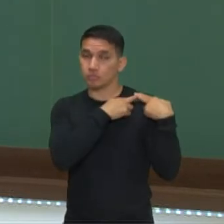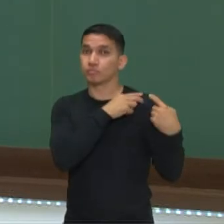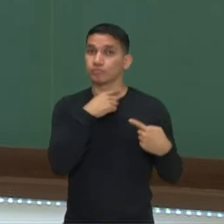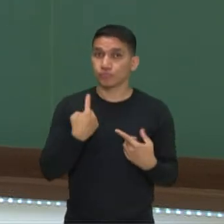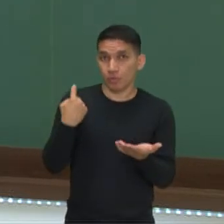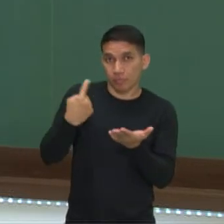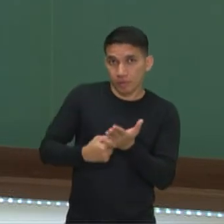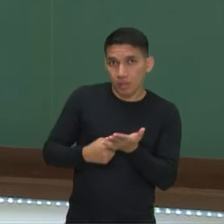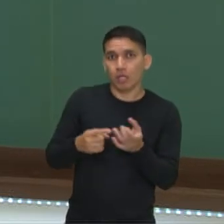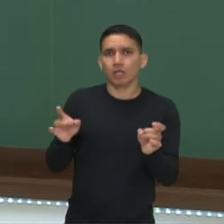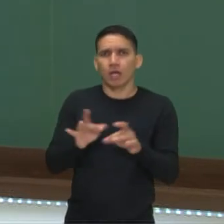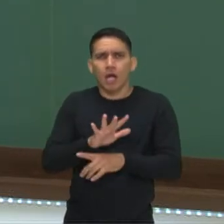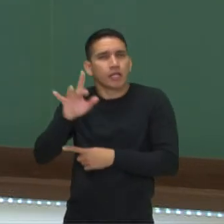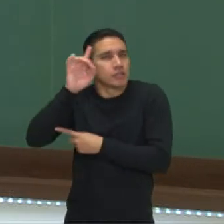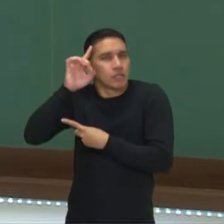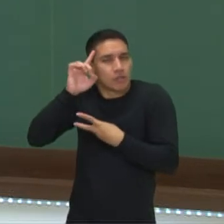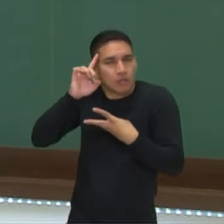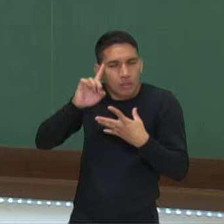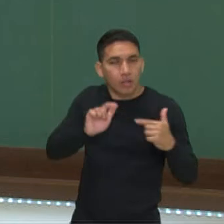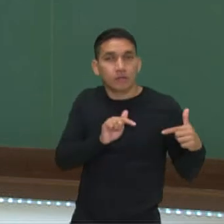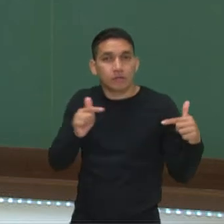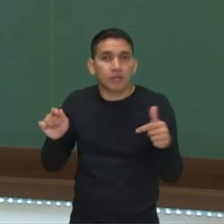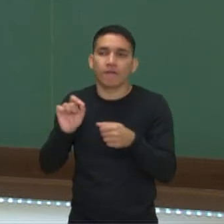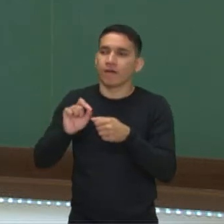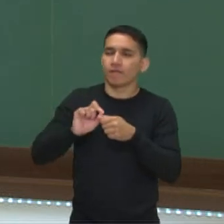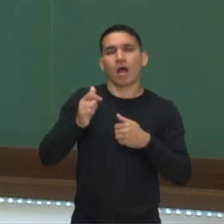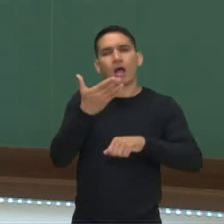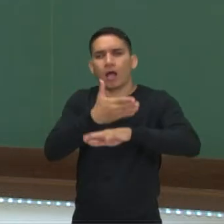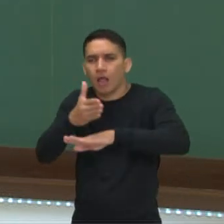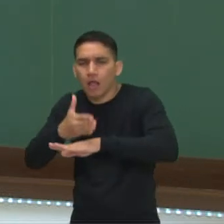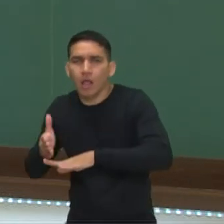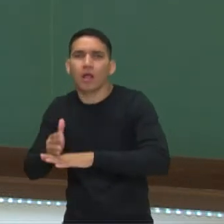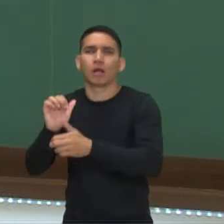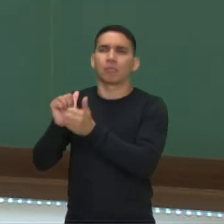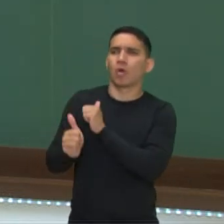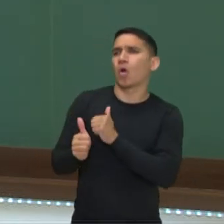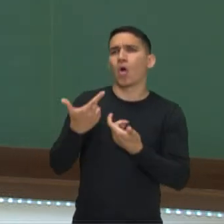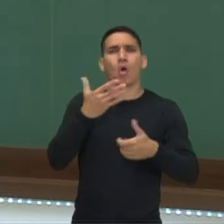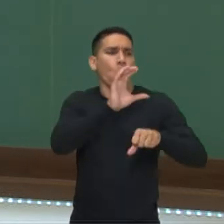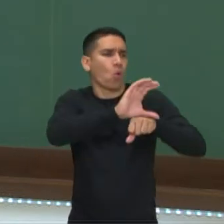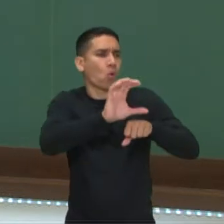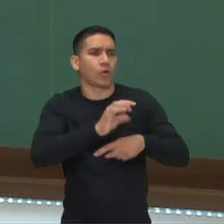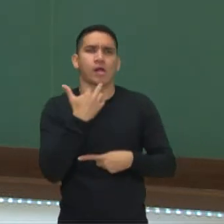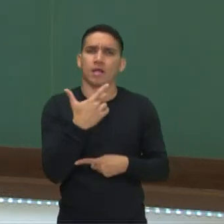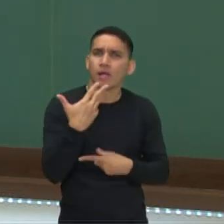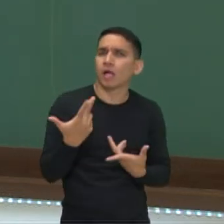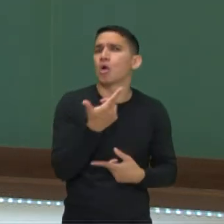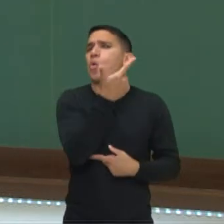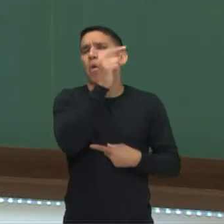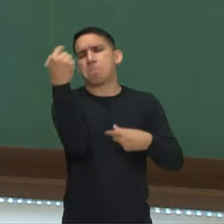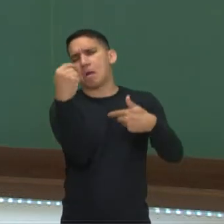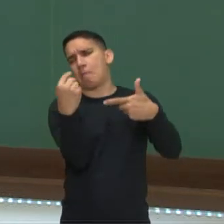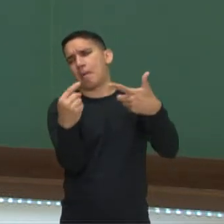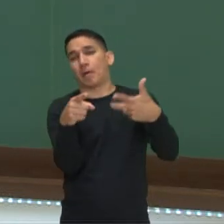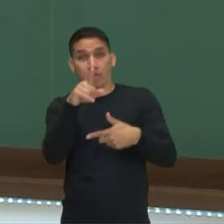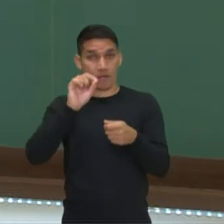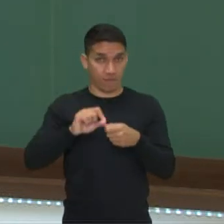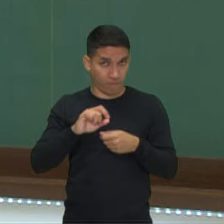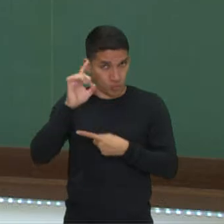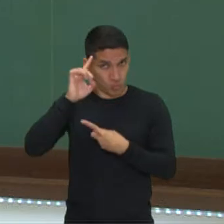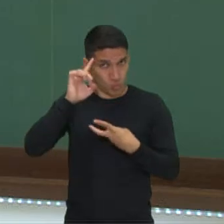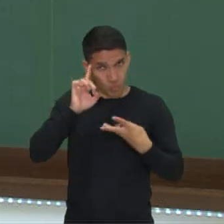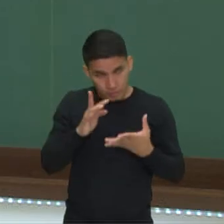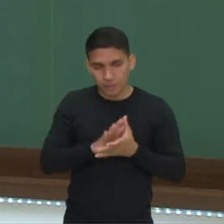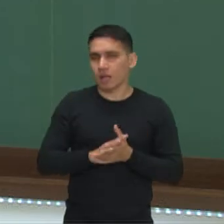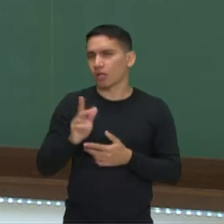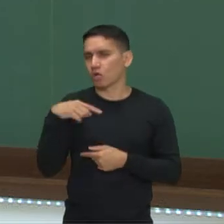suas tarefas diárias, né, a tua prática esportiva, né, a sua escola de idiomas, outras coisas que você faz no dia a dia, vamos